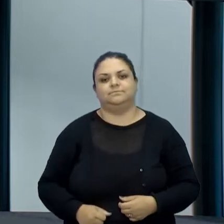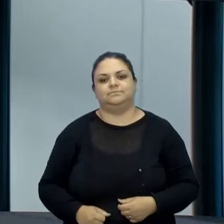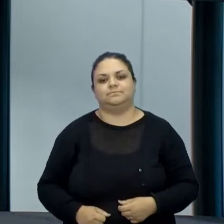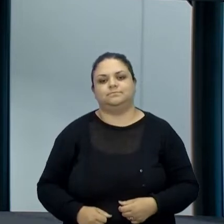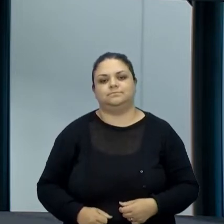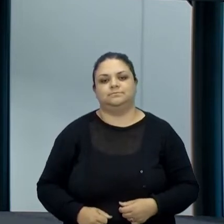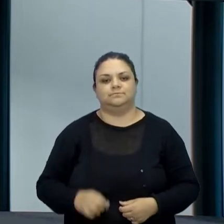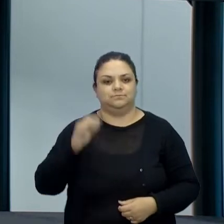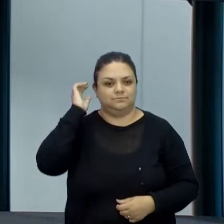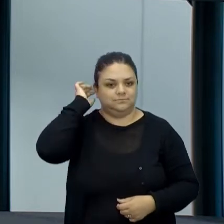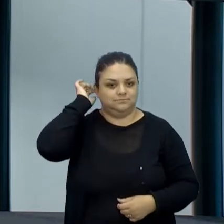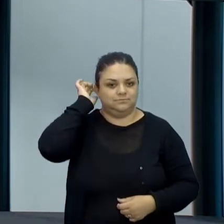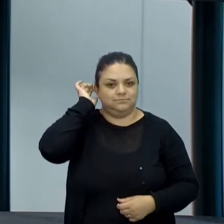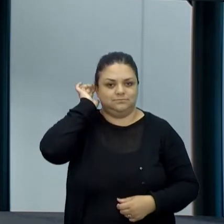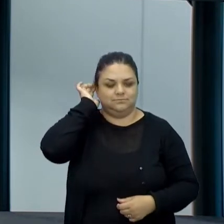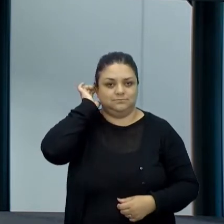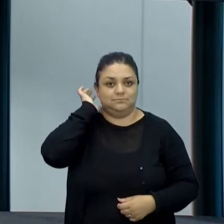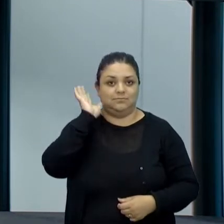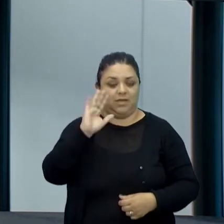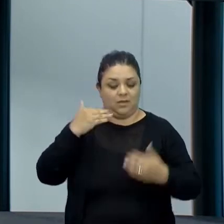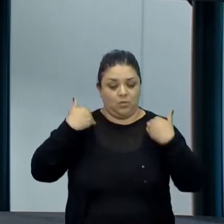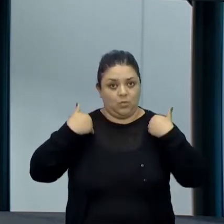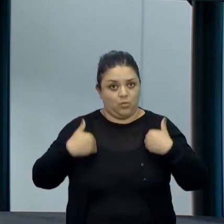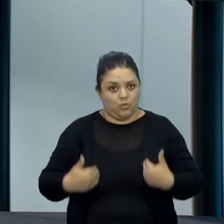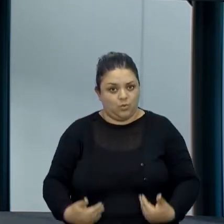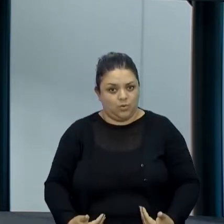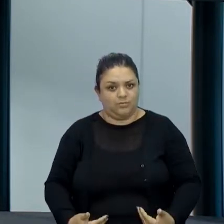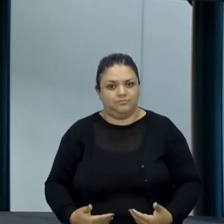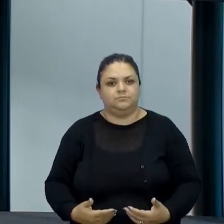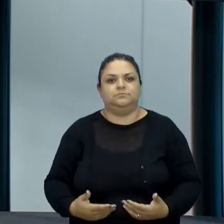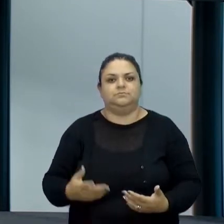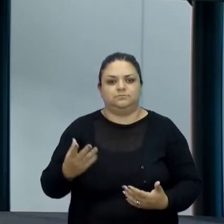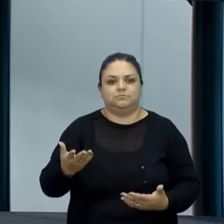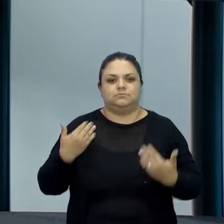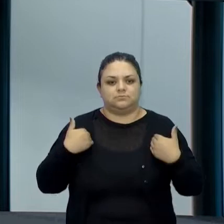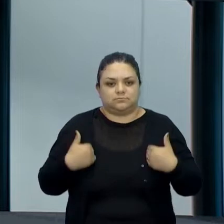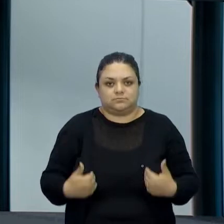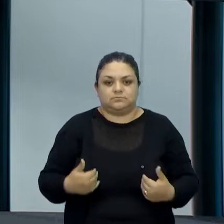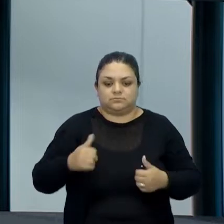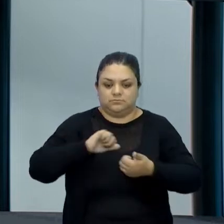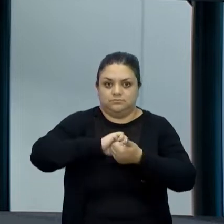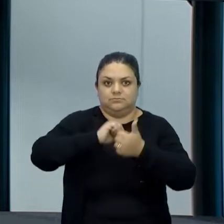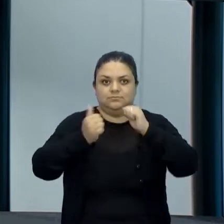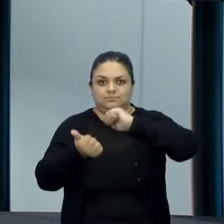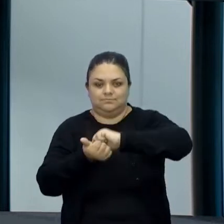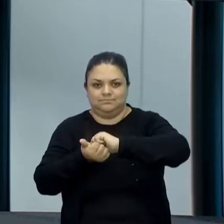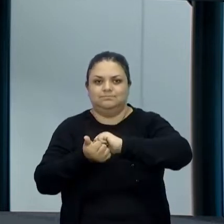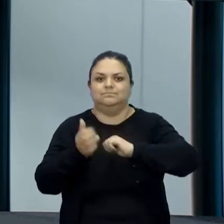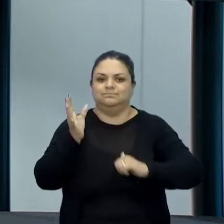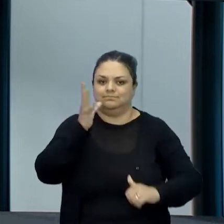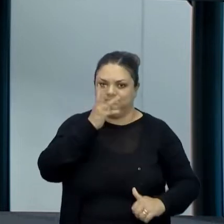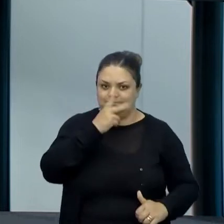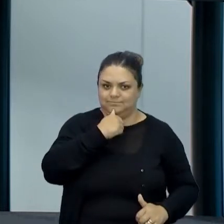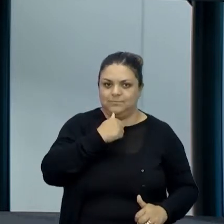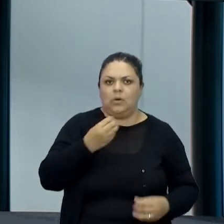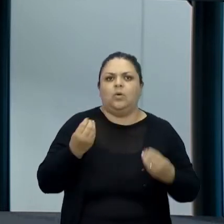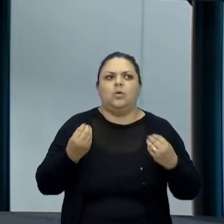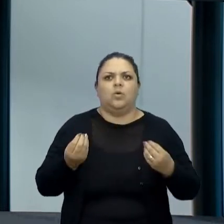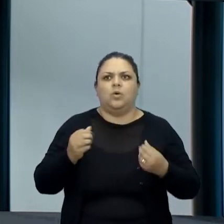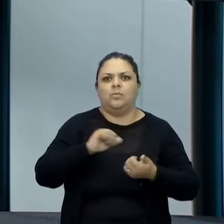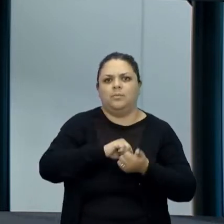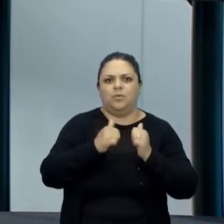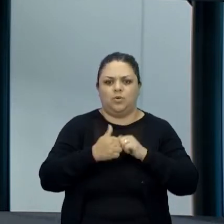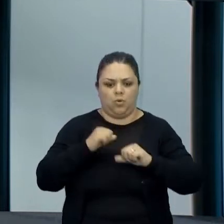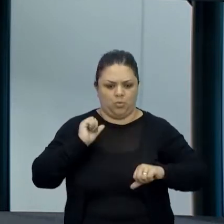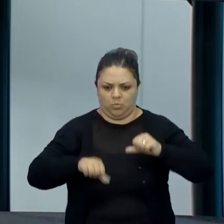região. E eu estou falando fisiologicamente. Fisiologicamente é o seu corpo se adaptar. De qual forma? A gente vai sofrer uma